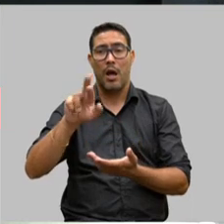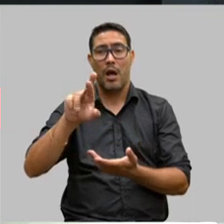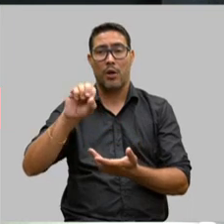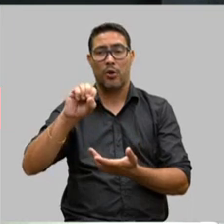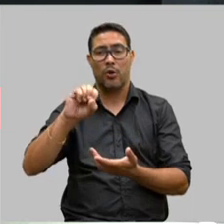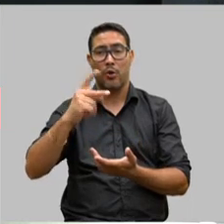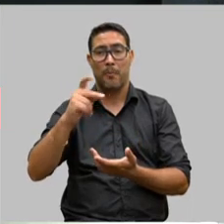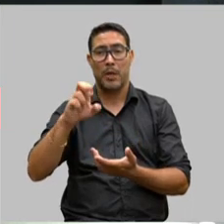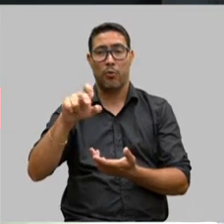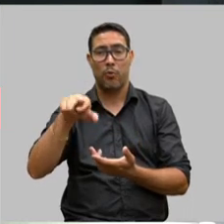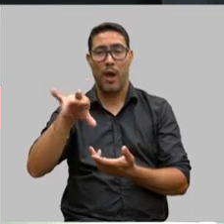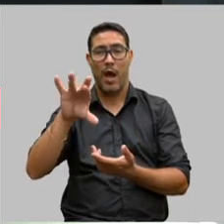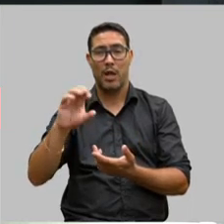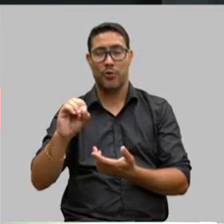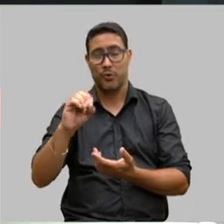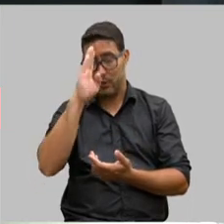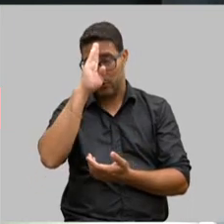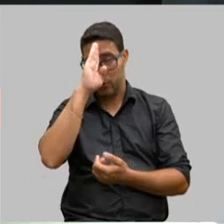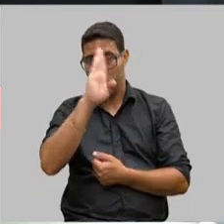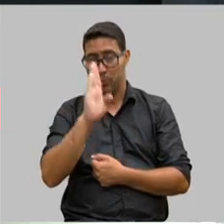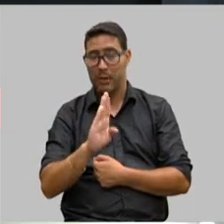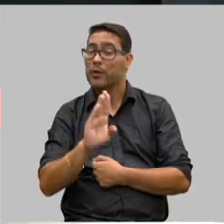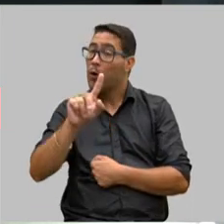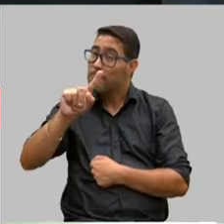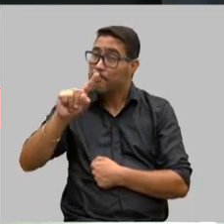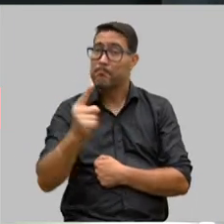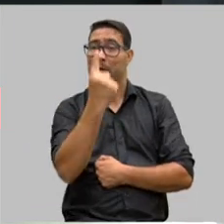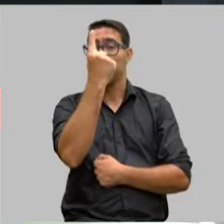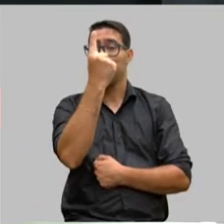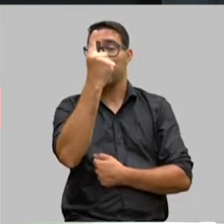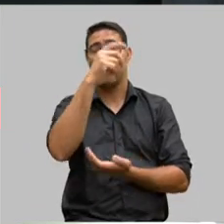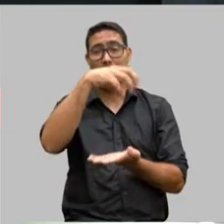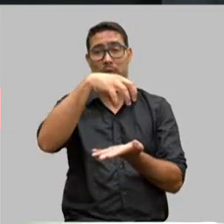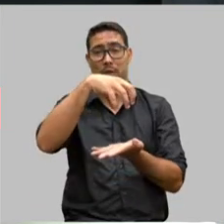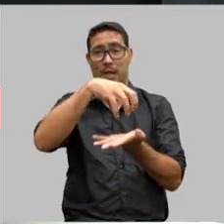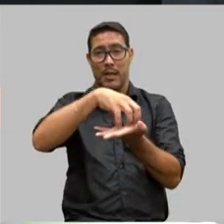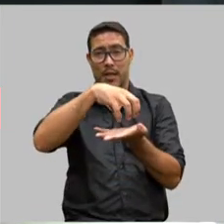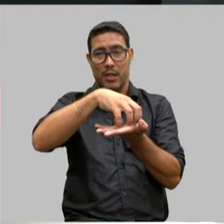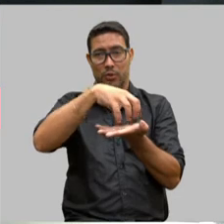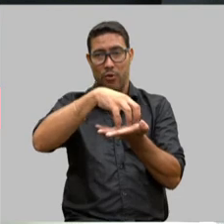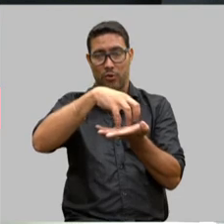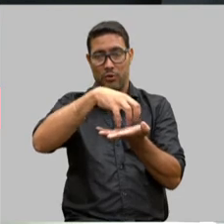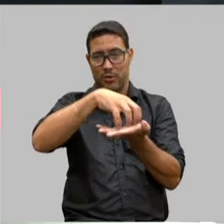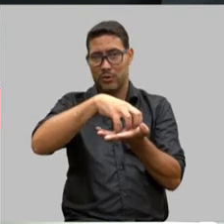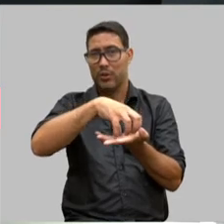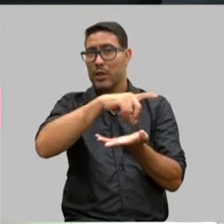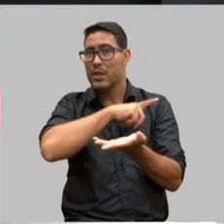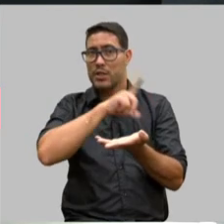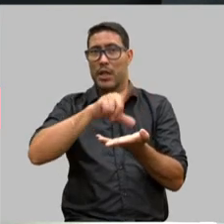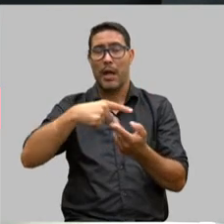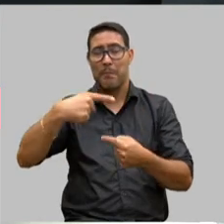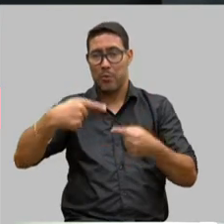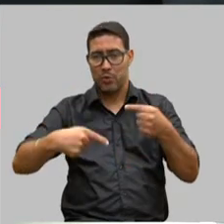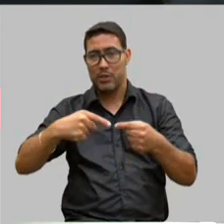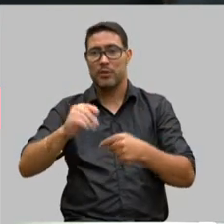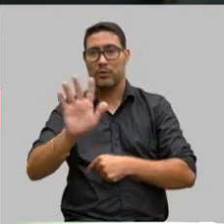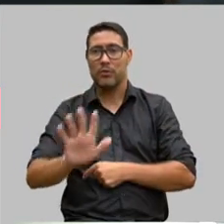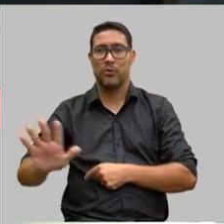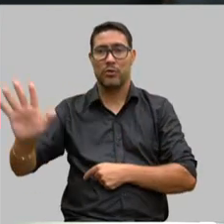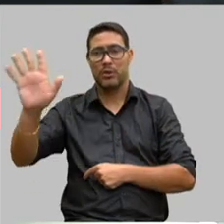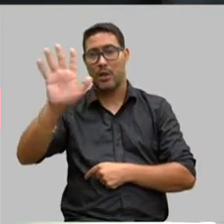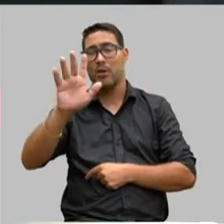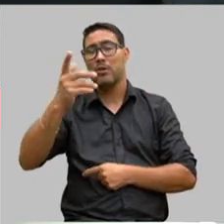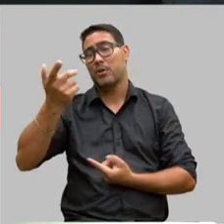Brasil foi o primeiro setor. A gente tem a Política Nacional de Mudanças Climáticas, que é lá atrás de